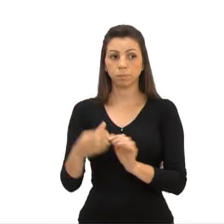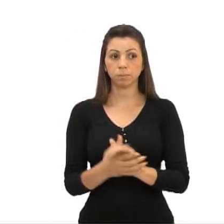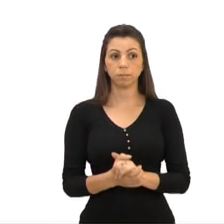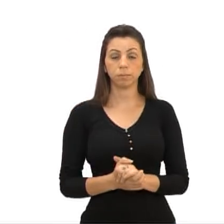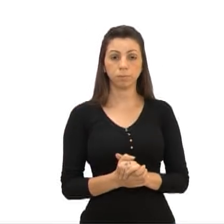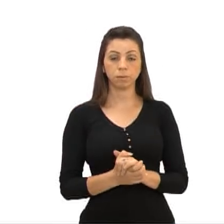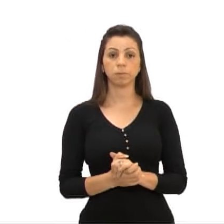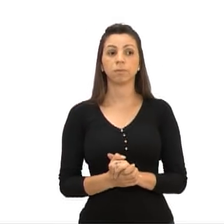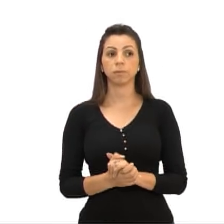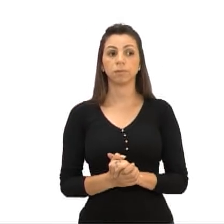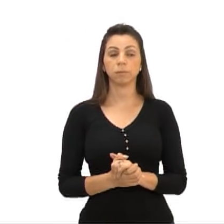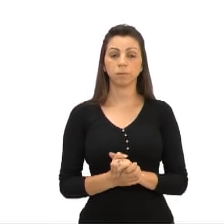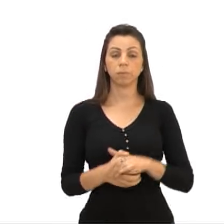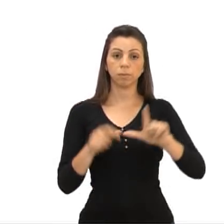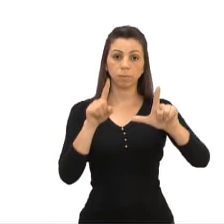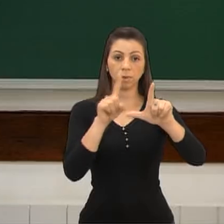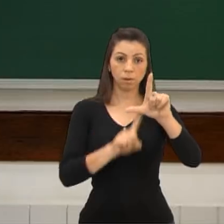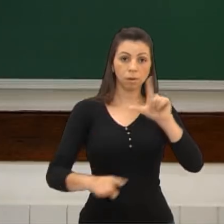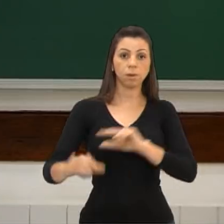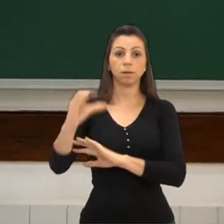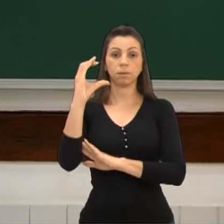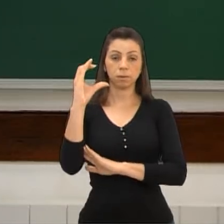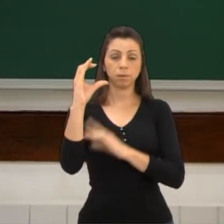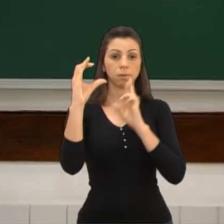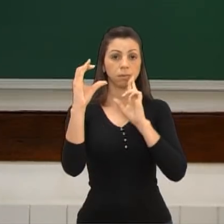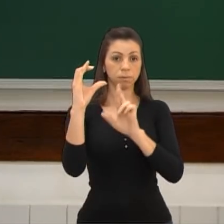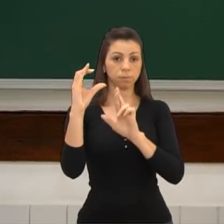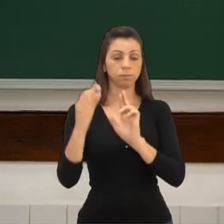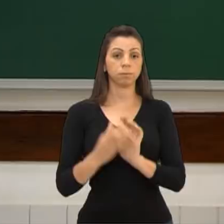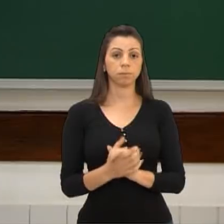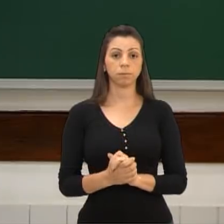No caso, a resposta a letra C.